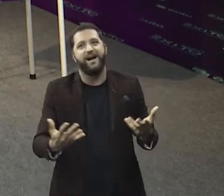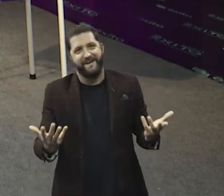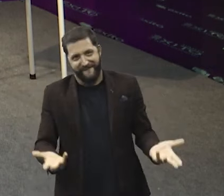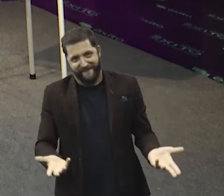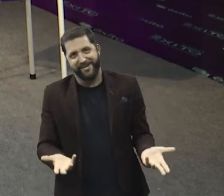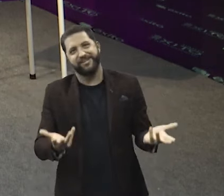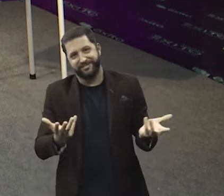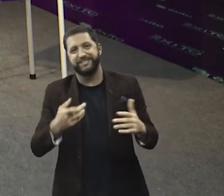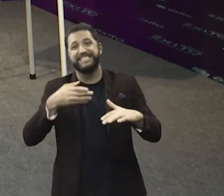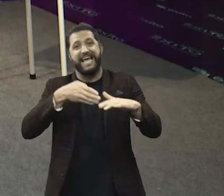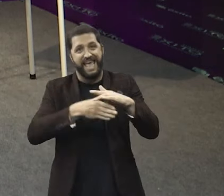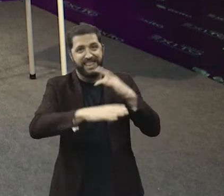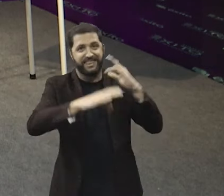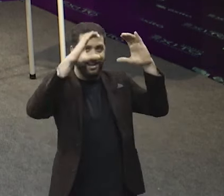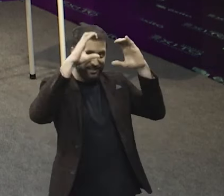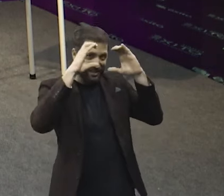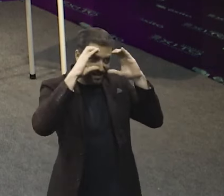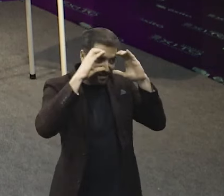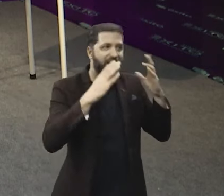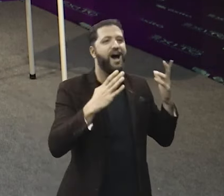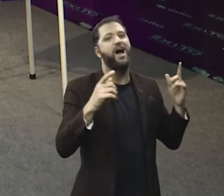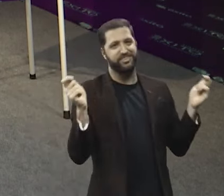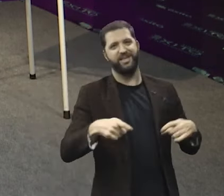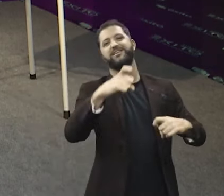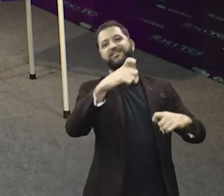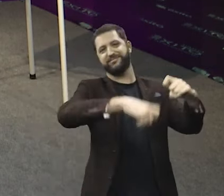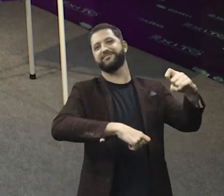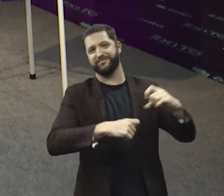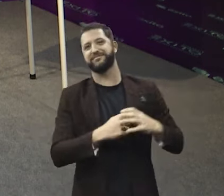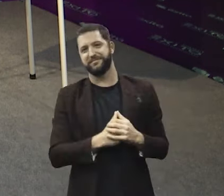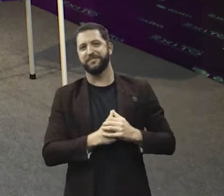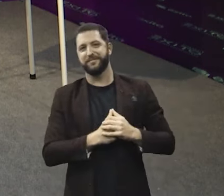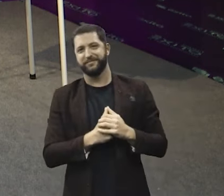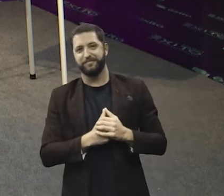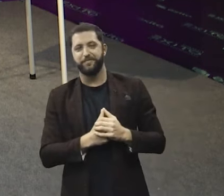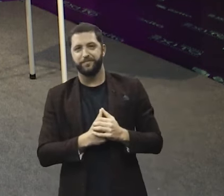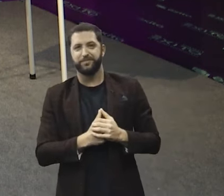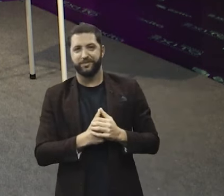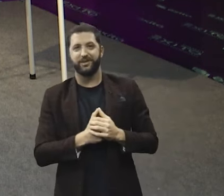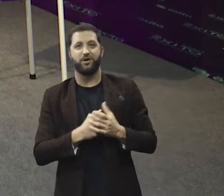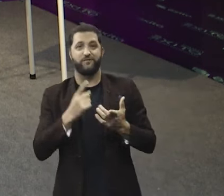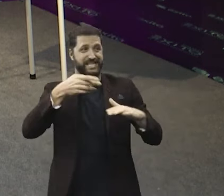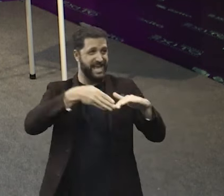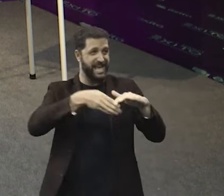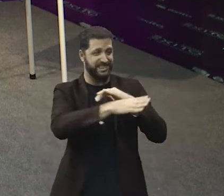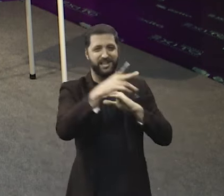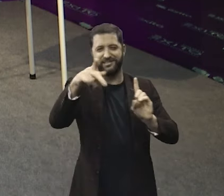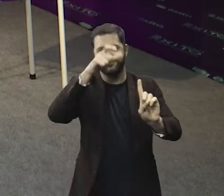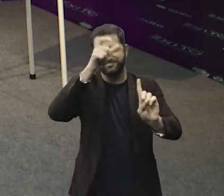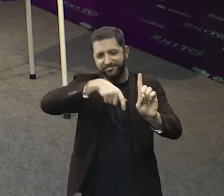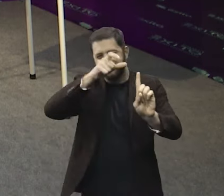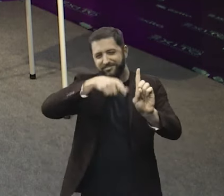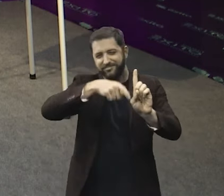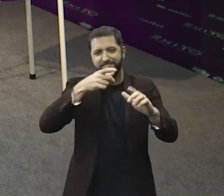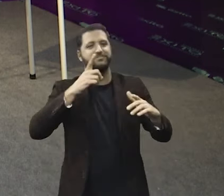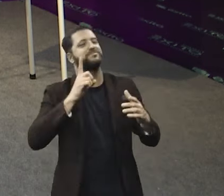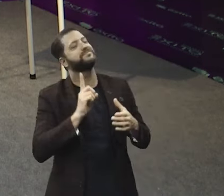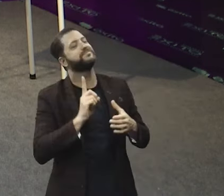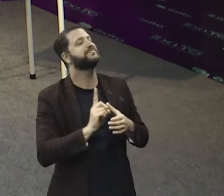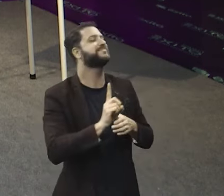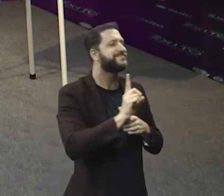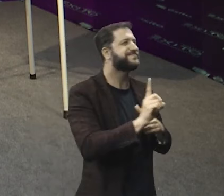o metavers sempre vai ter uma ambiência você tá dentro de um ambiente e você vai est com aquele Avatar aquela pessoa que tá junto com você e